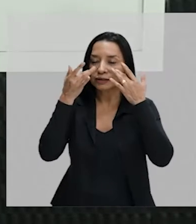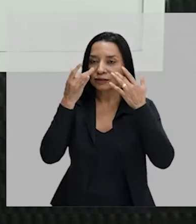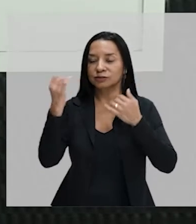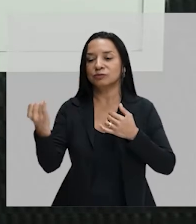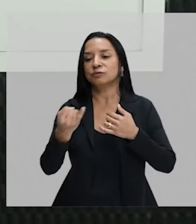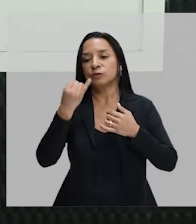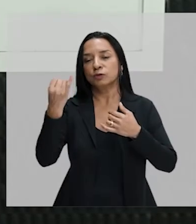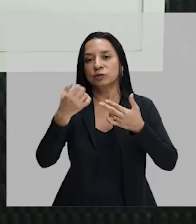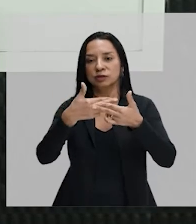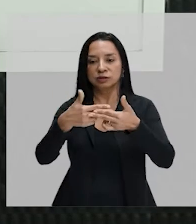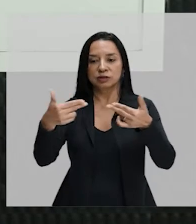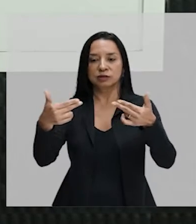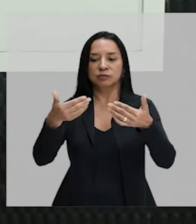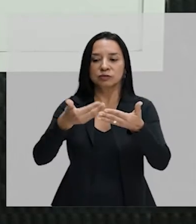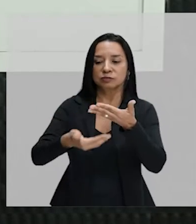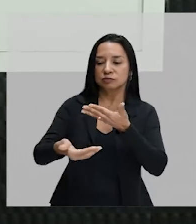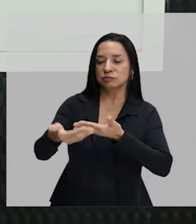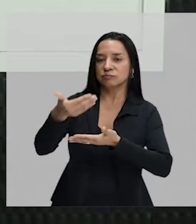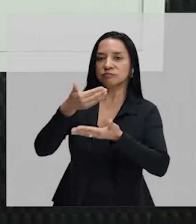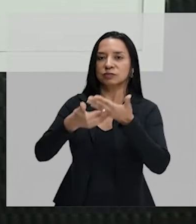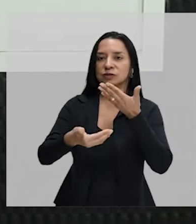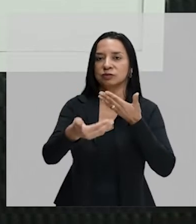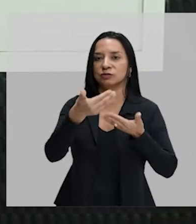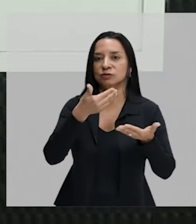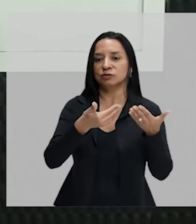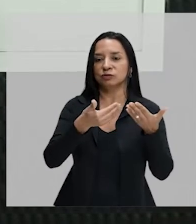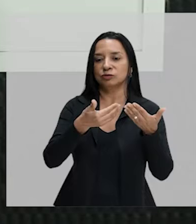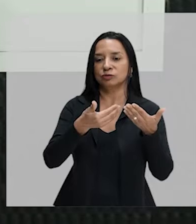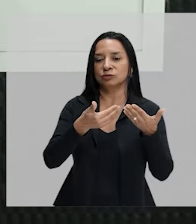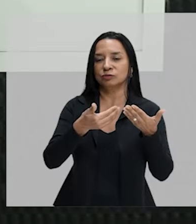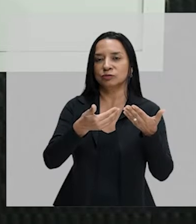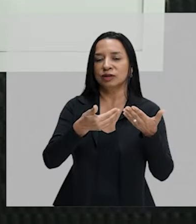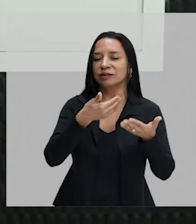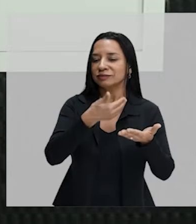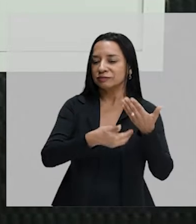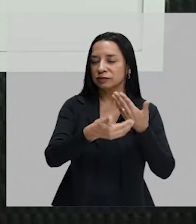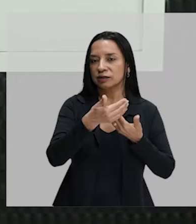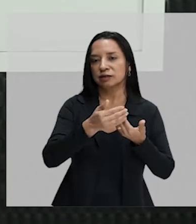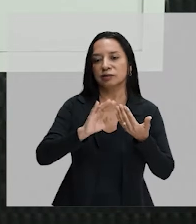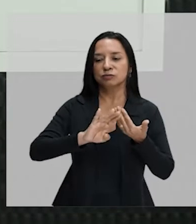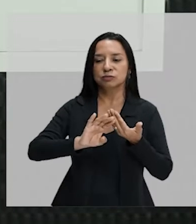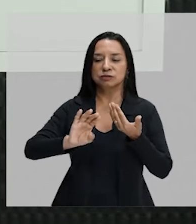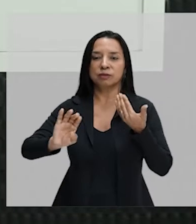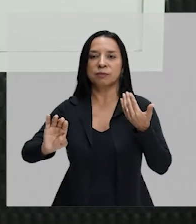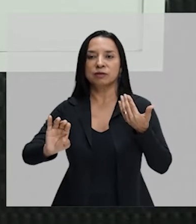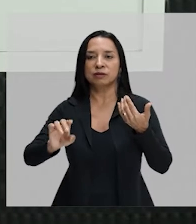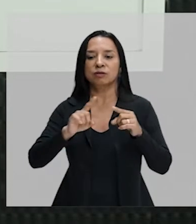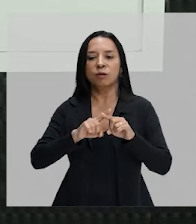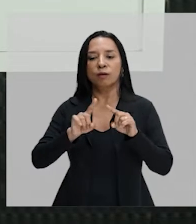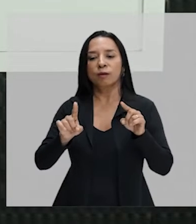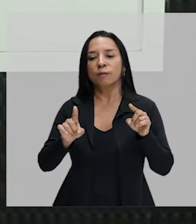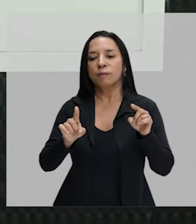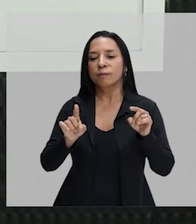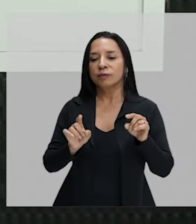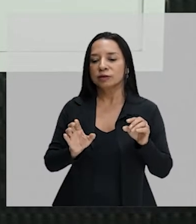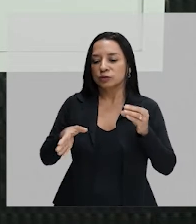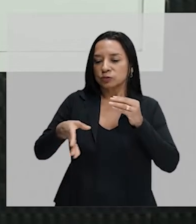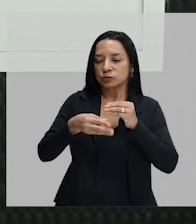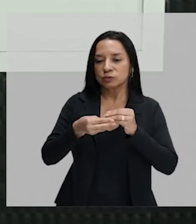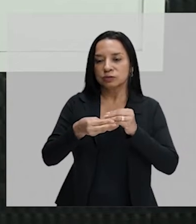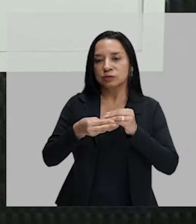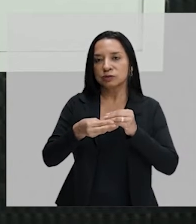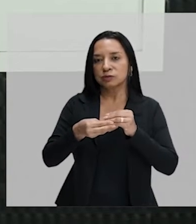vão interagindo, se integrando, ora separando, mas constituindo toda essa nossa capacidade de